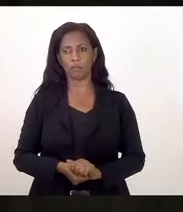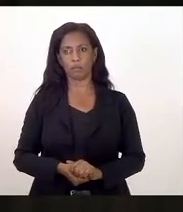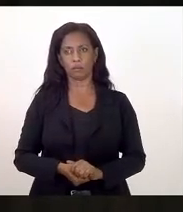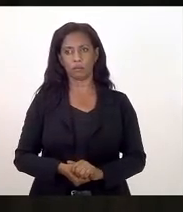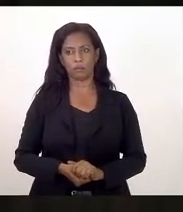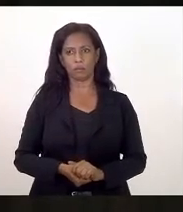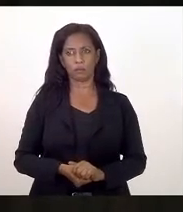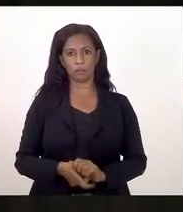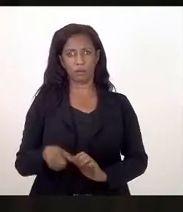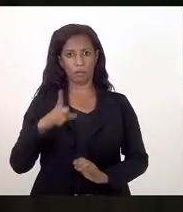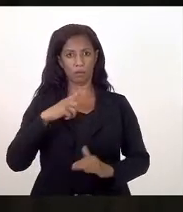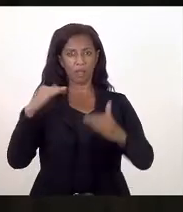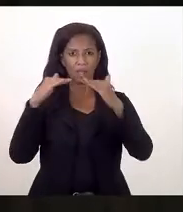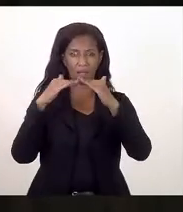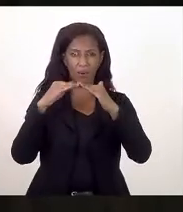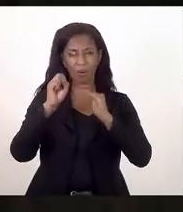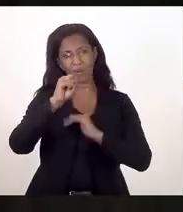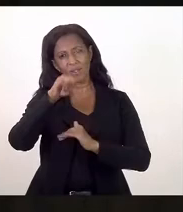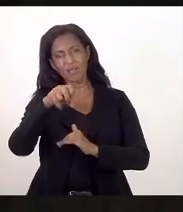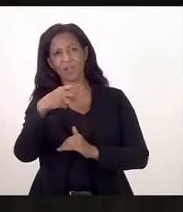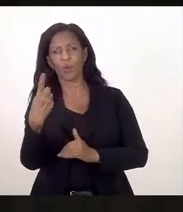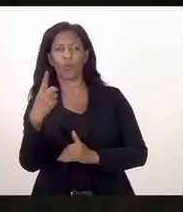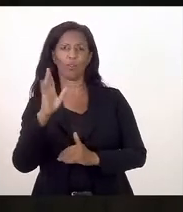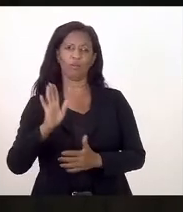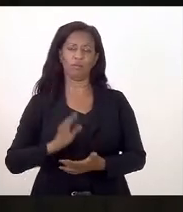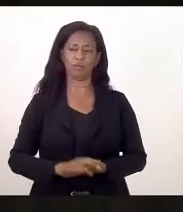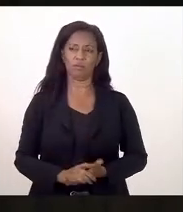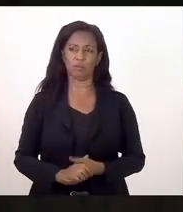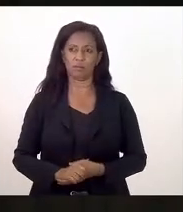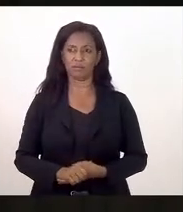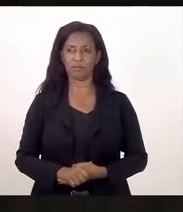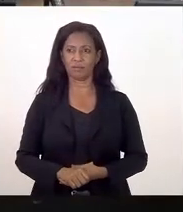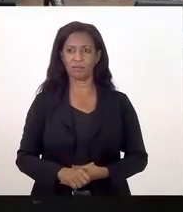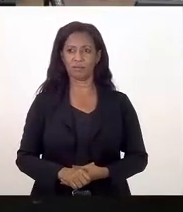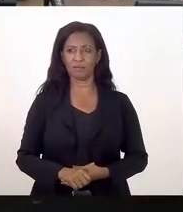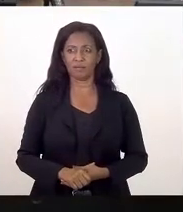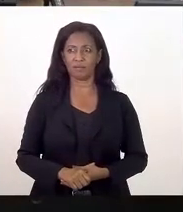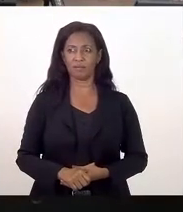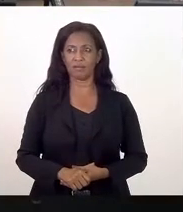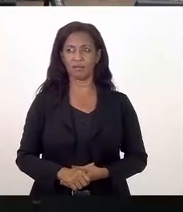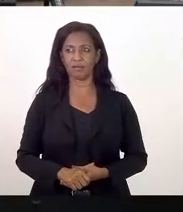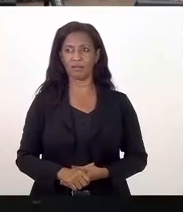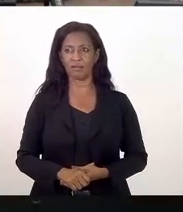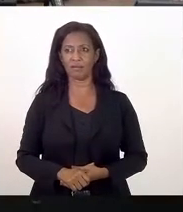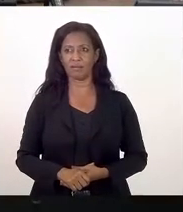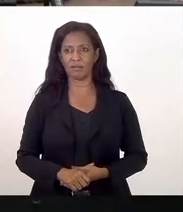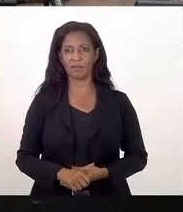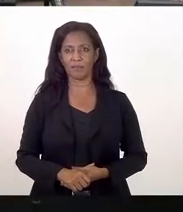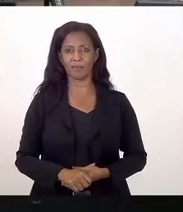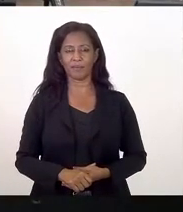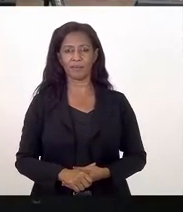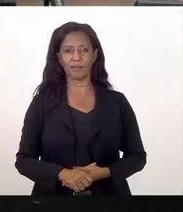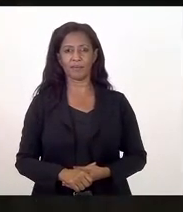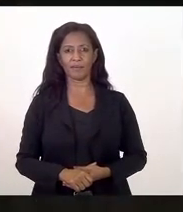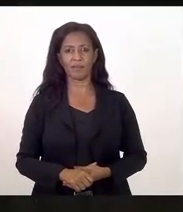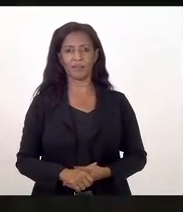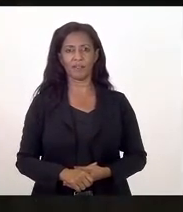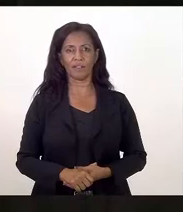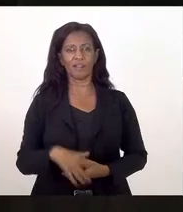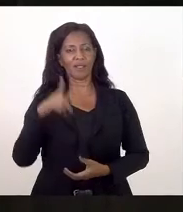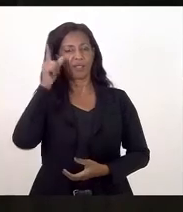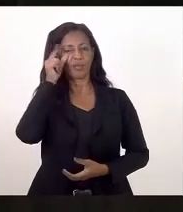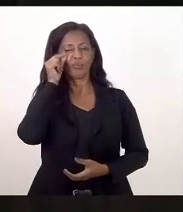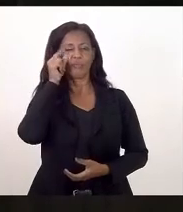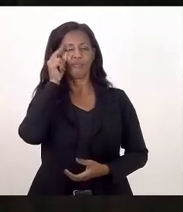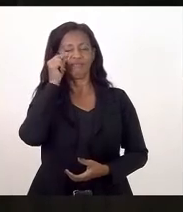Tem acordo sim ou não? Não. Não, você não acorda nunca. Você vive só dormindo.